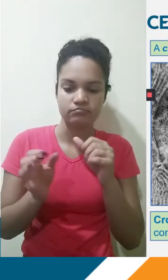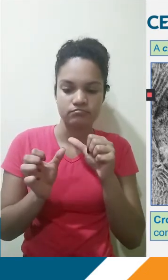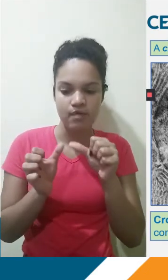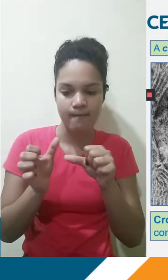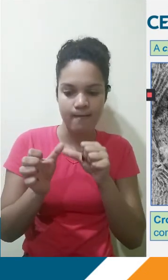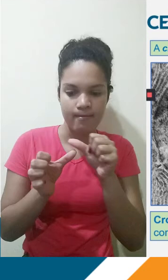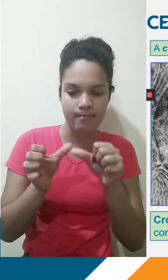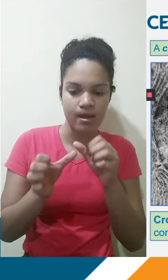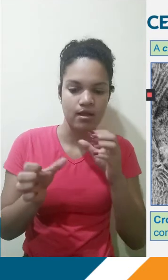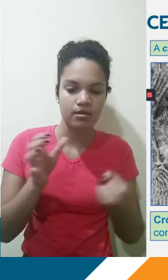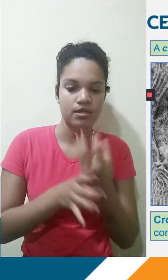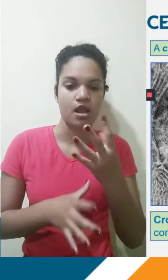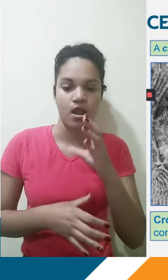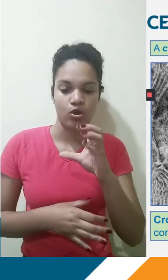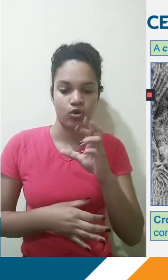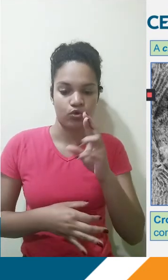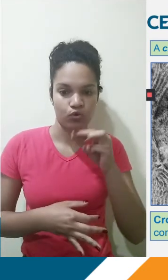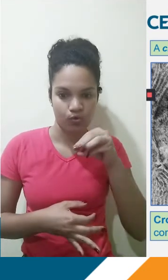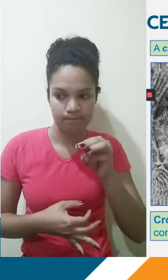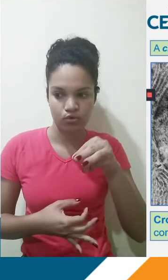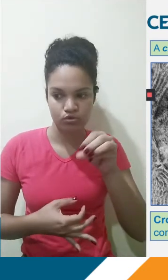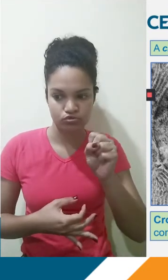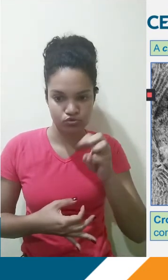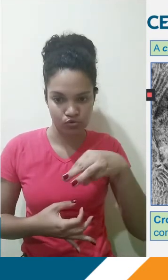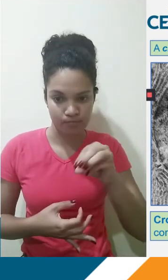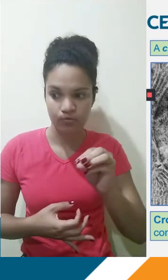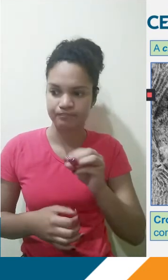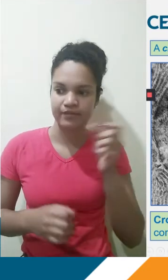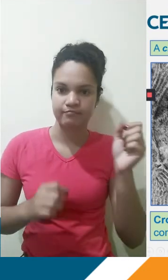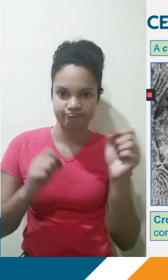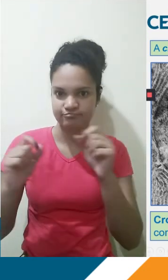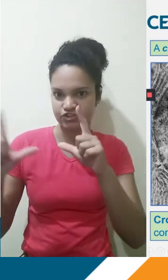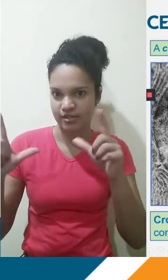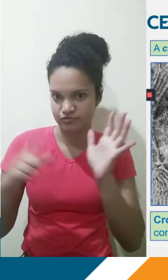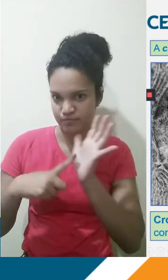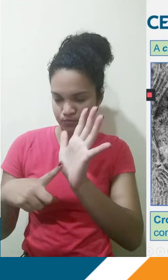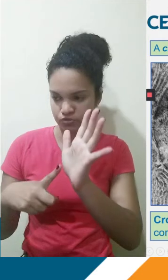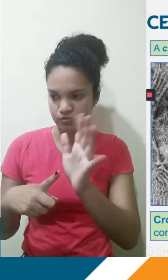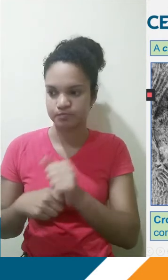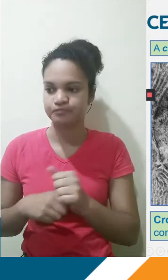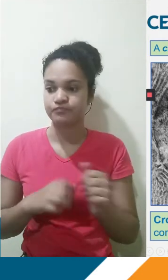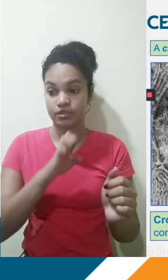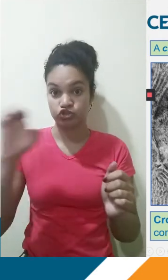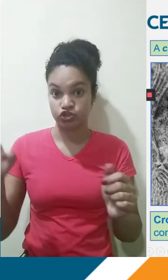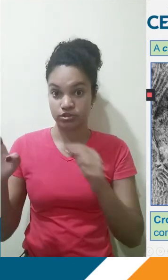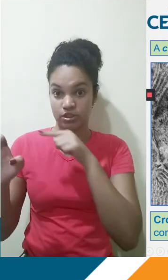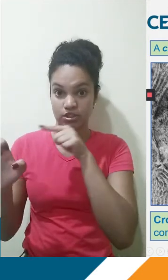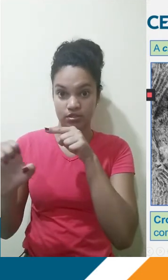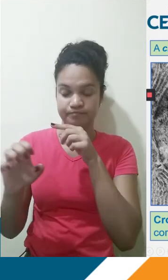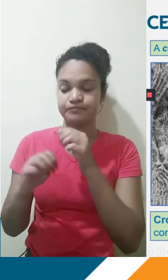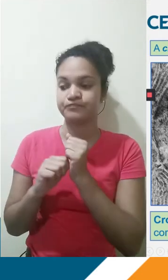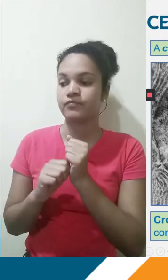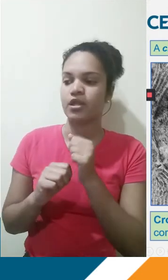os cromossomos. É o que está representado nesse slide. Então, à esquerda, o